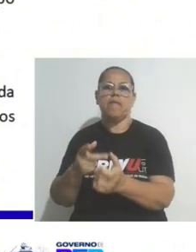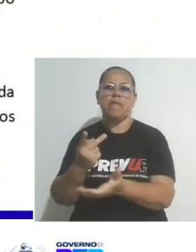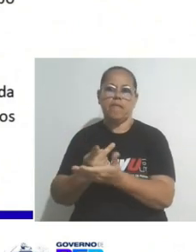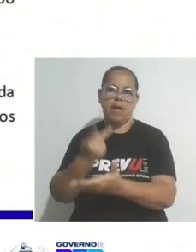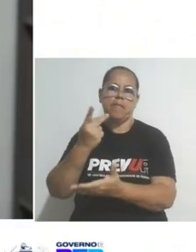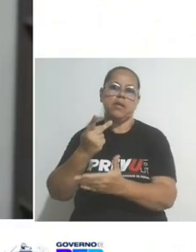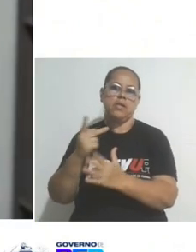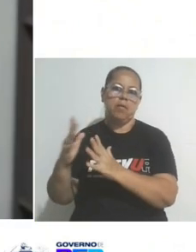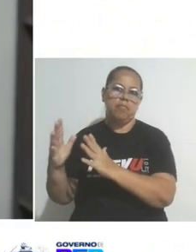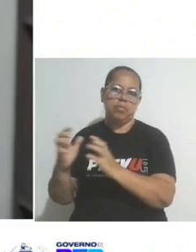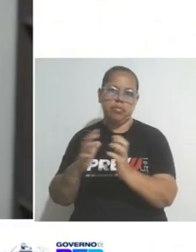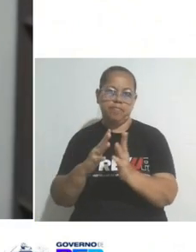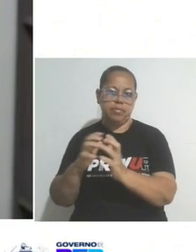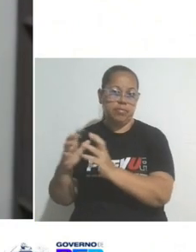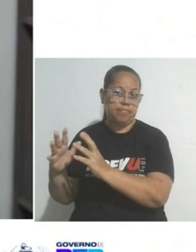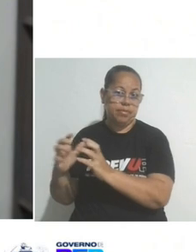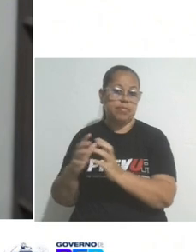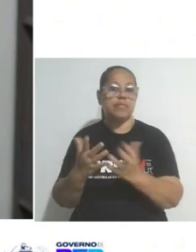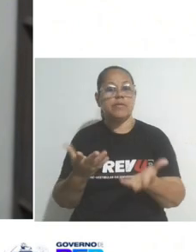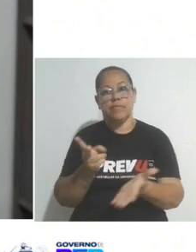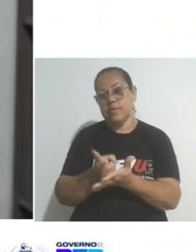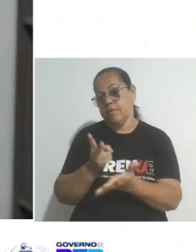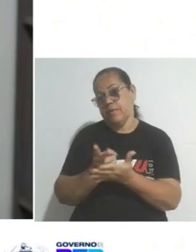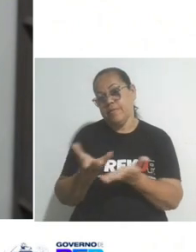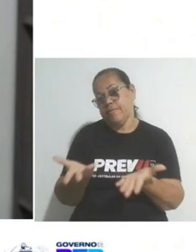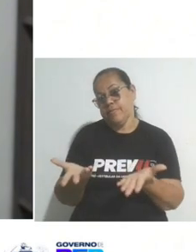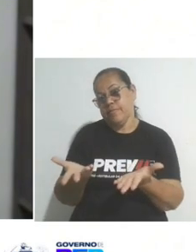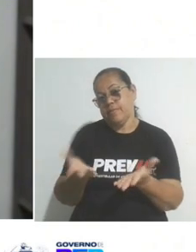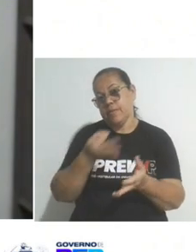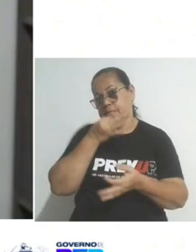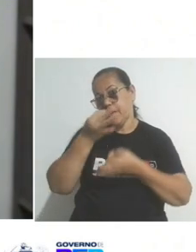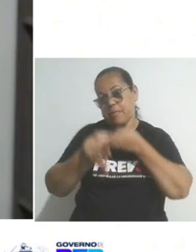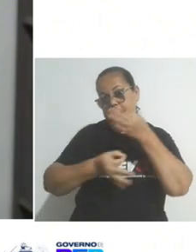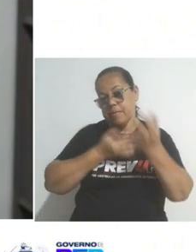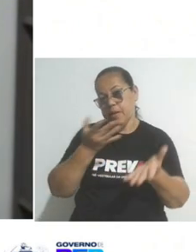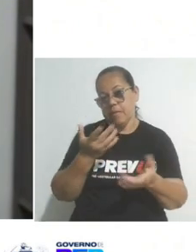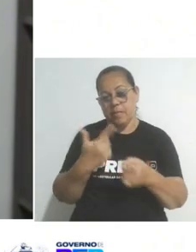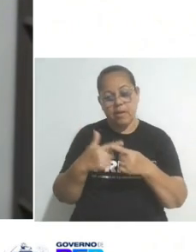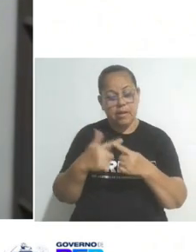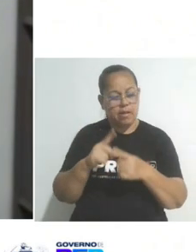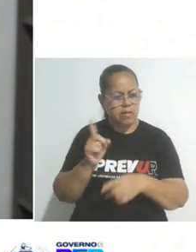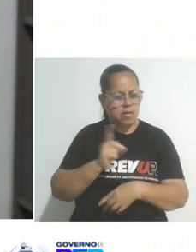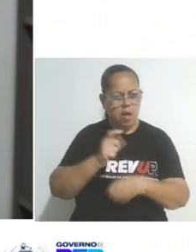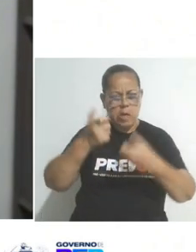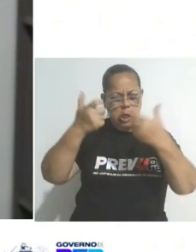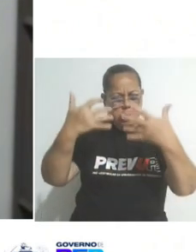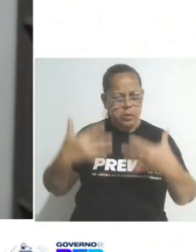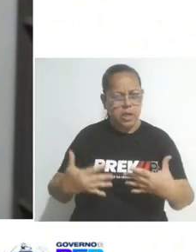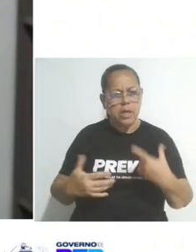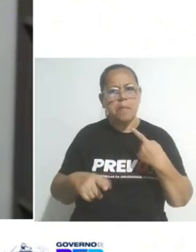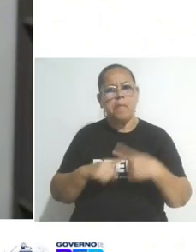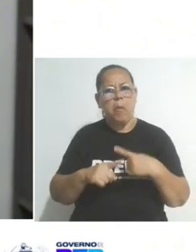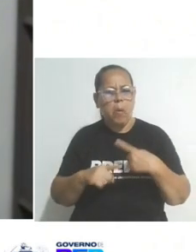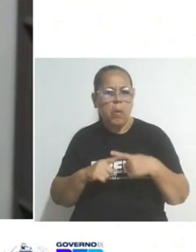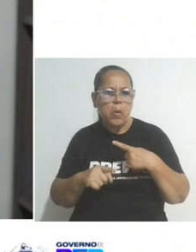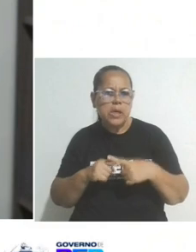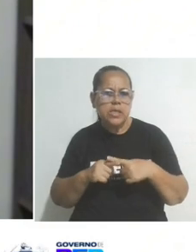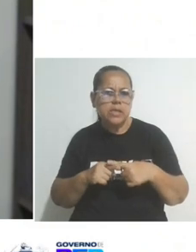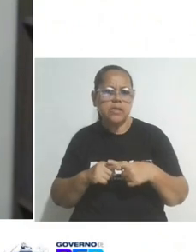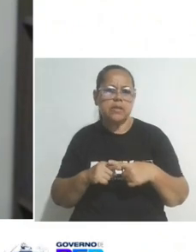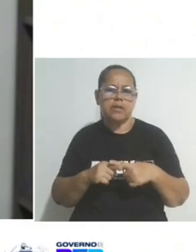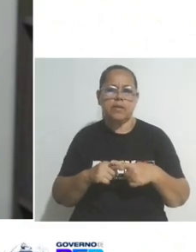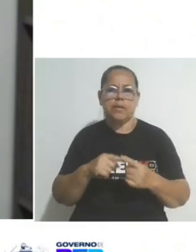exatamente esse o norte da argumentação quando ele diz que não e justifica dizendo que é porque em